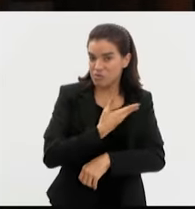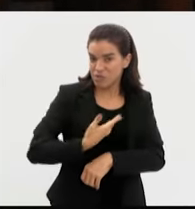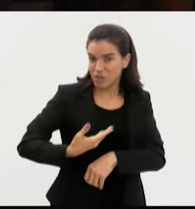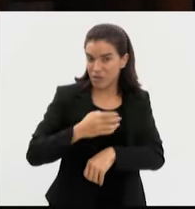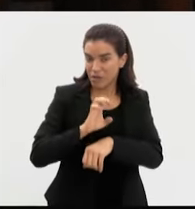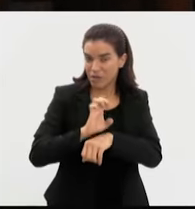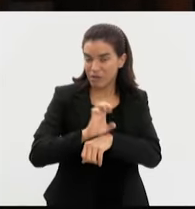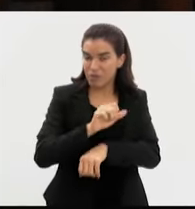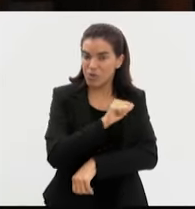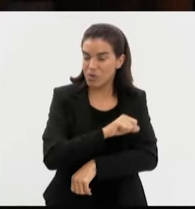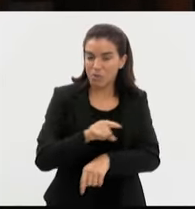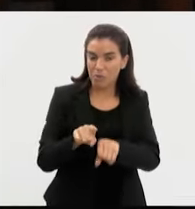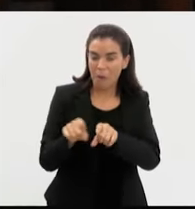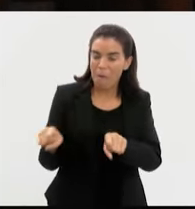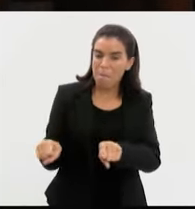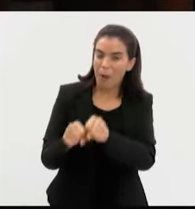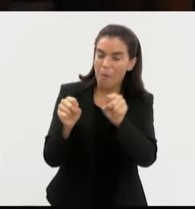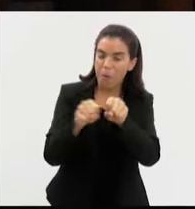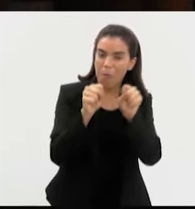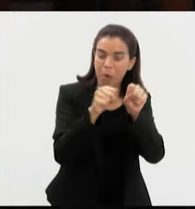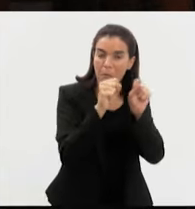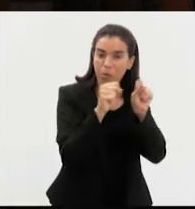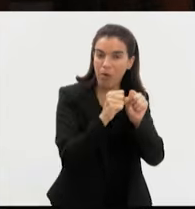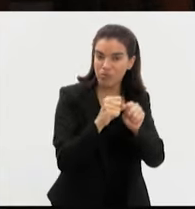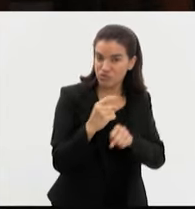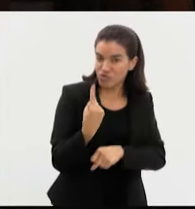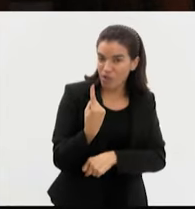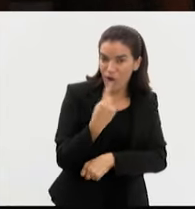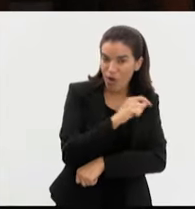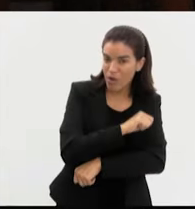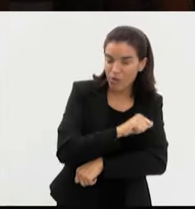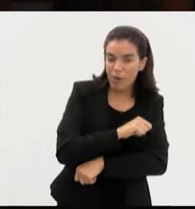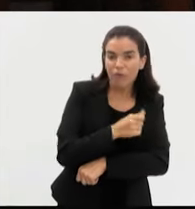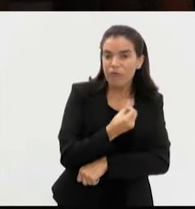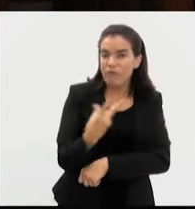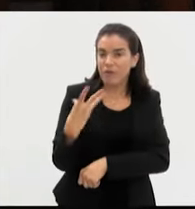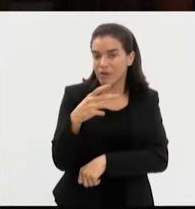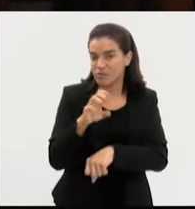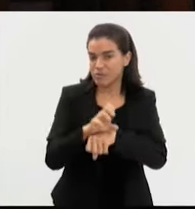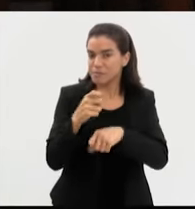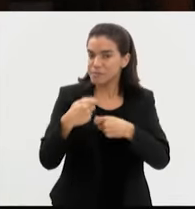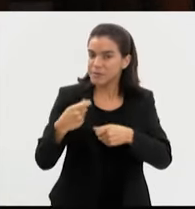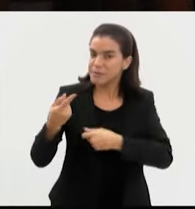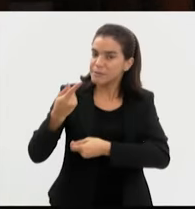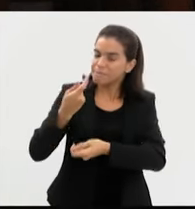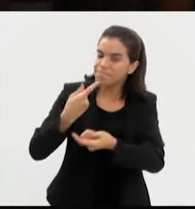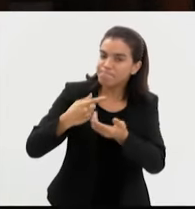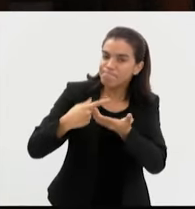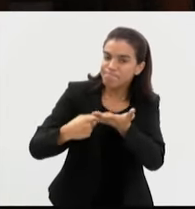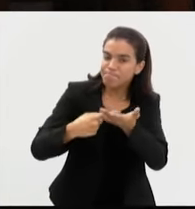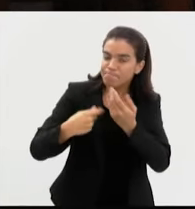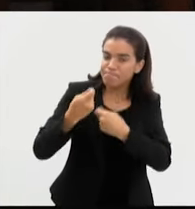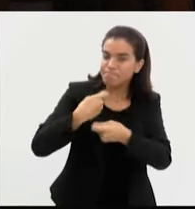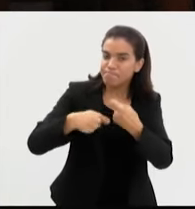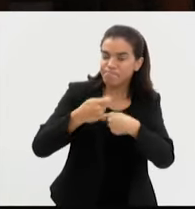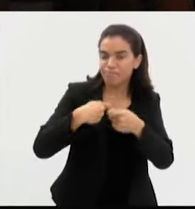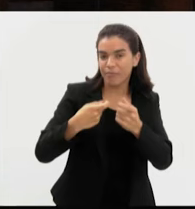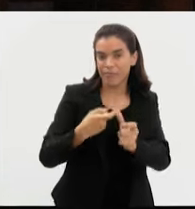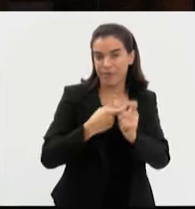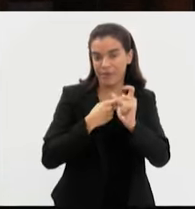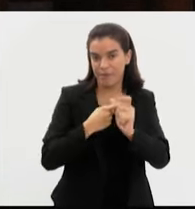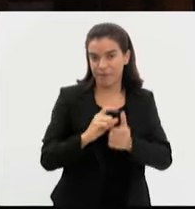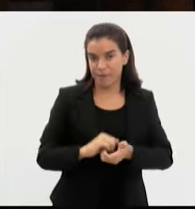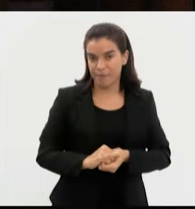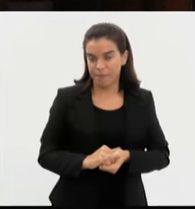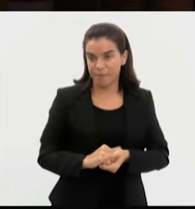Janeiro todos estad que estão precisando renciar dívid então para deixar bemar aqui servidor que ningém tá se furtando esendo